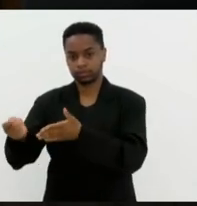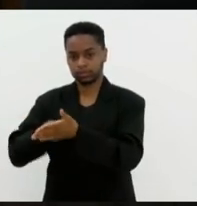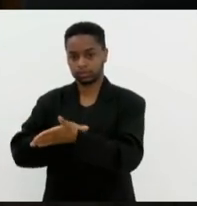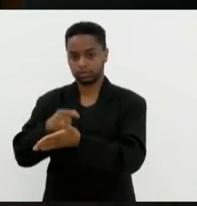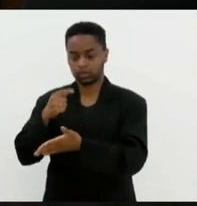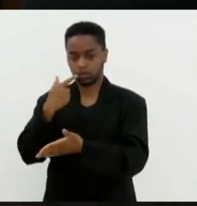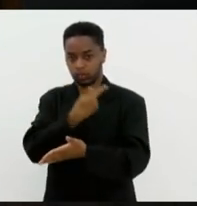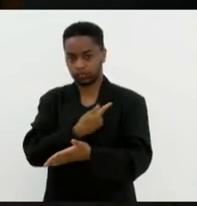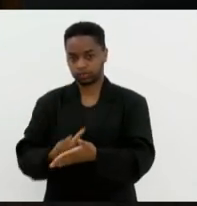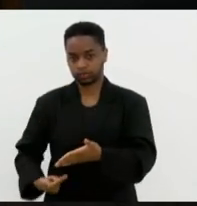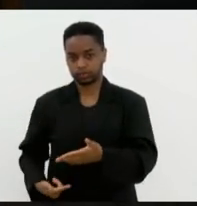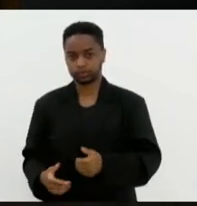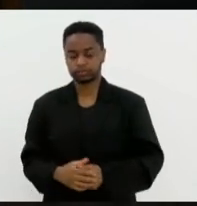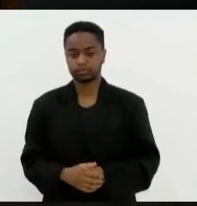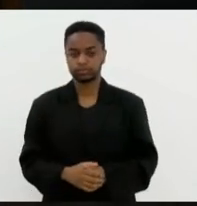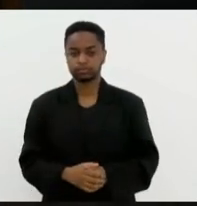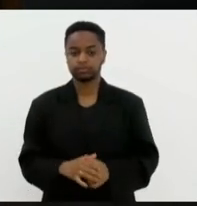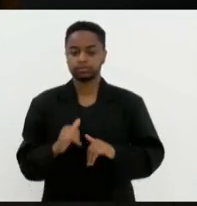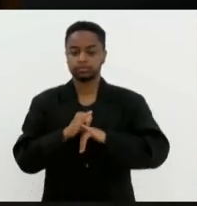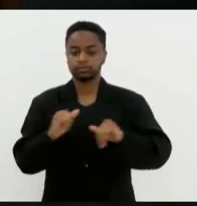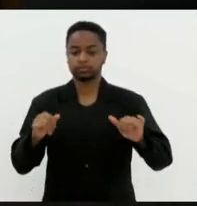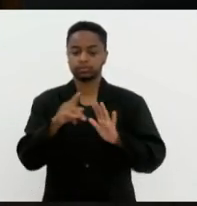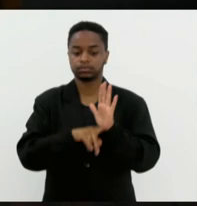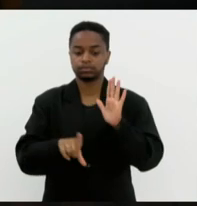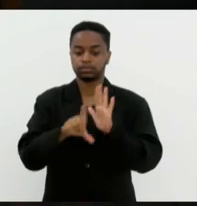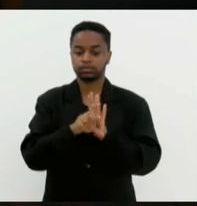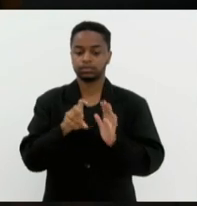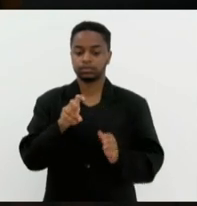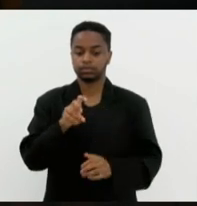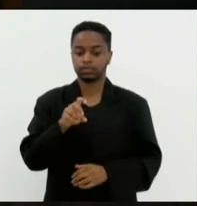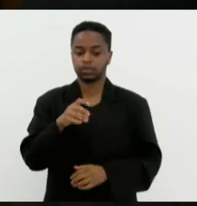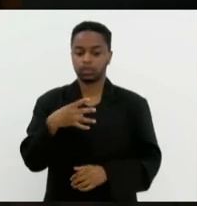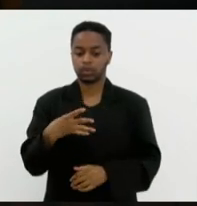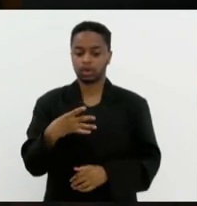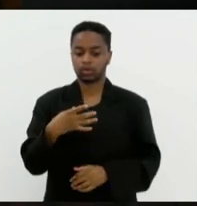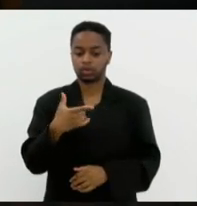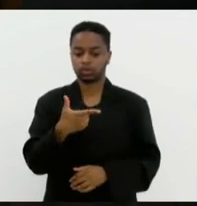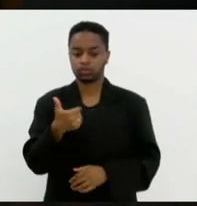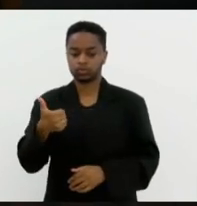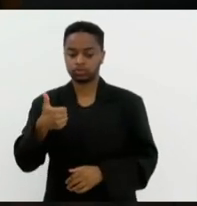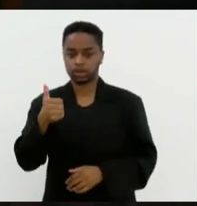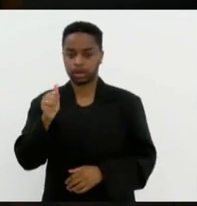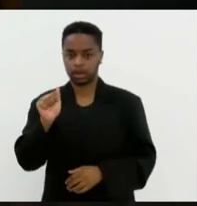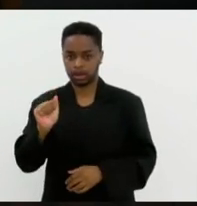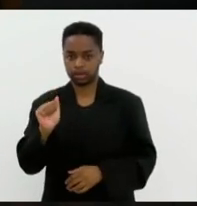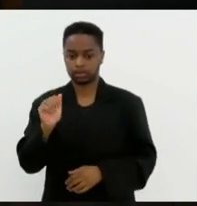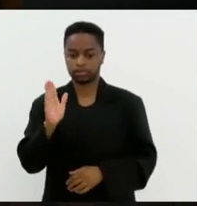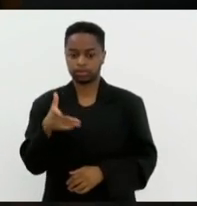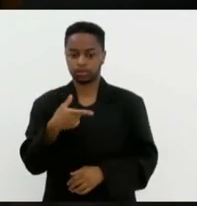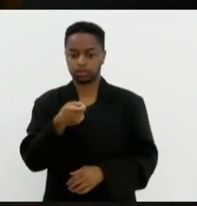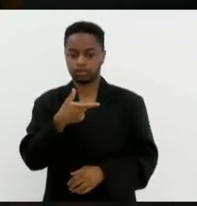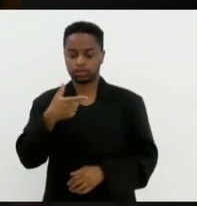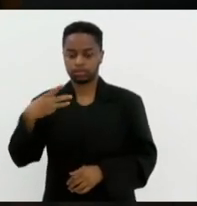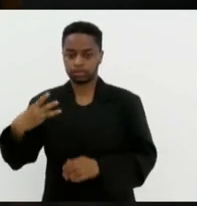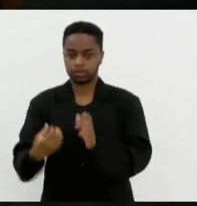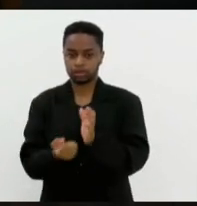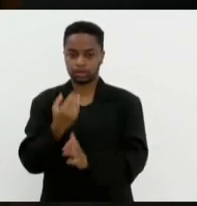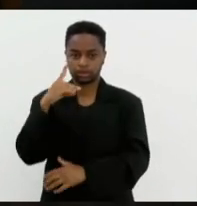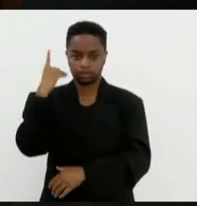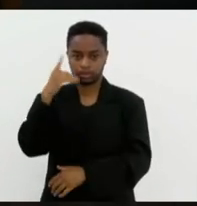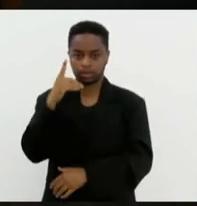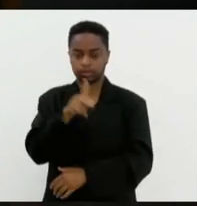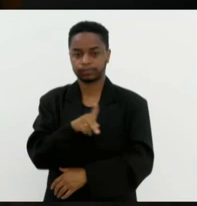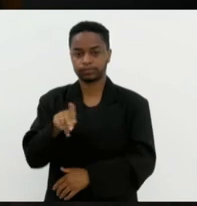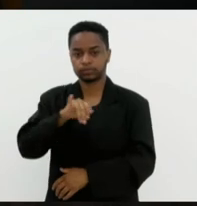autógrafo. Anuncio o projeto de lei número 421-A de 2023, de autoria do deputado